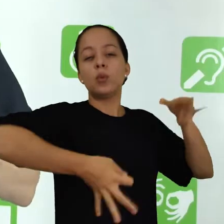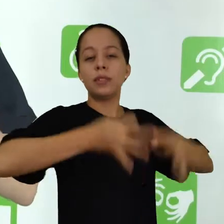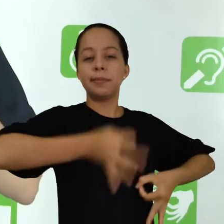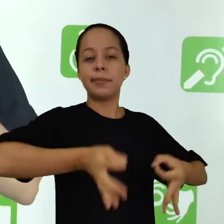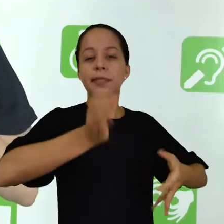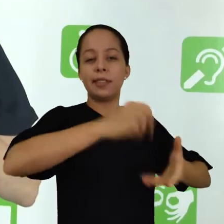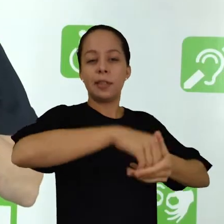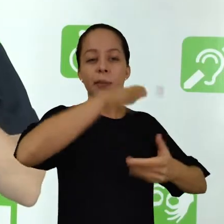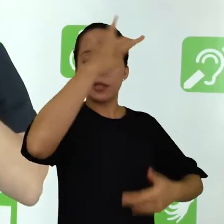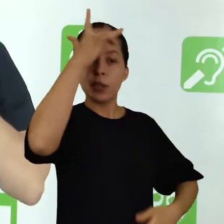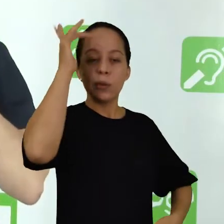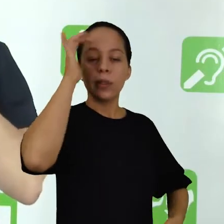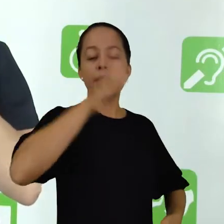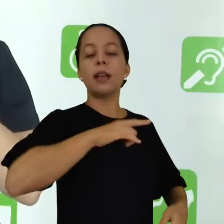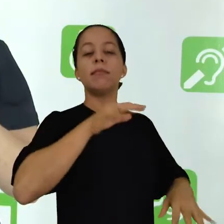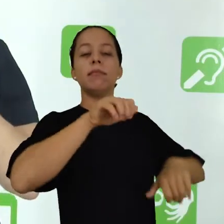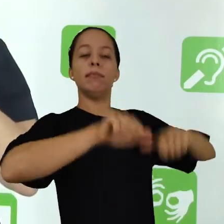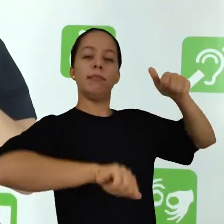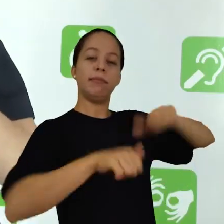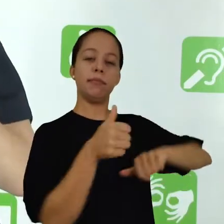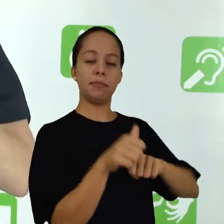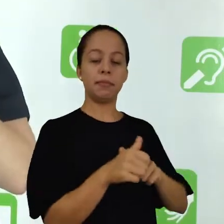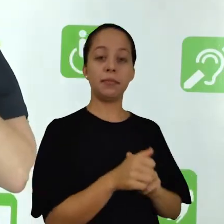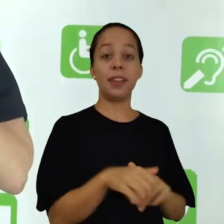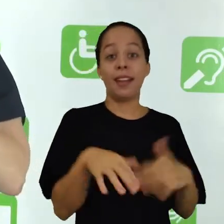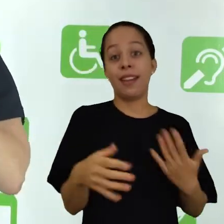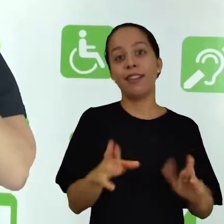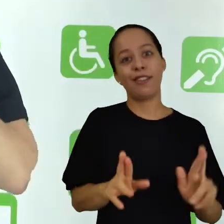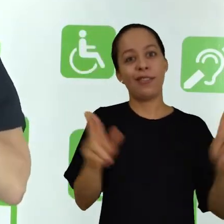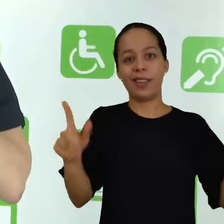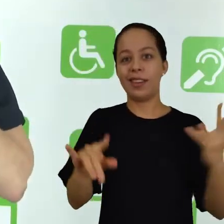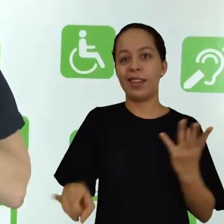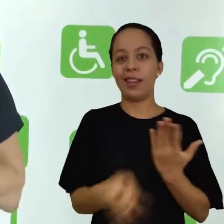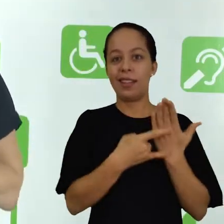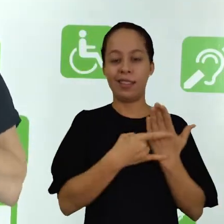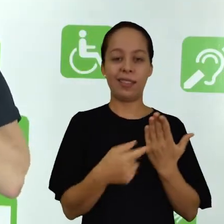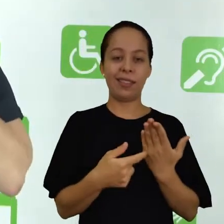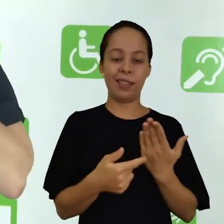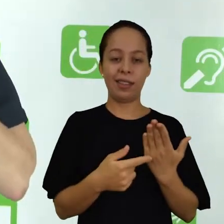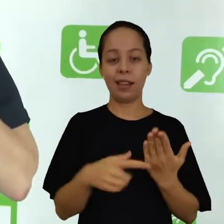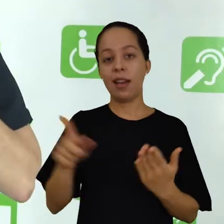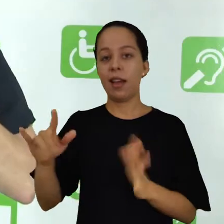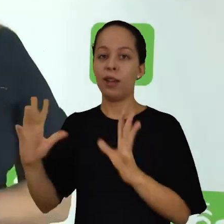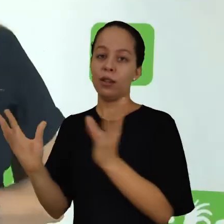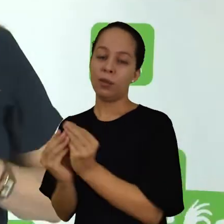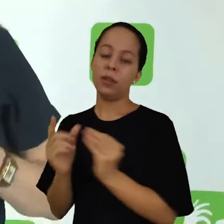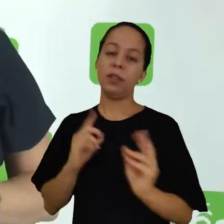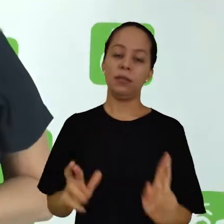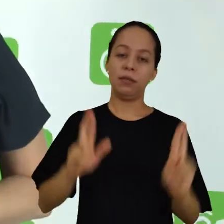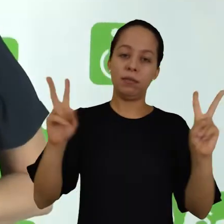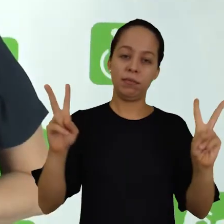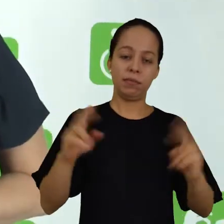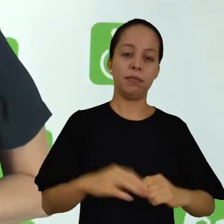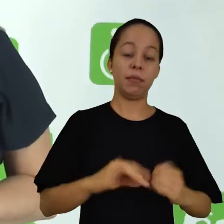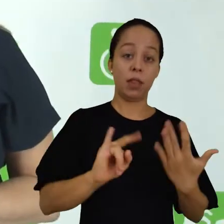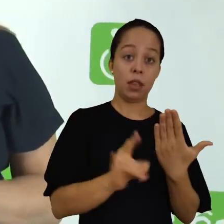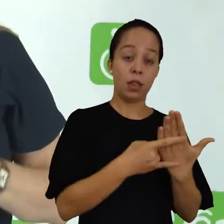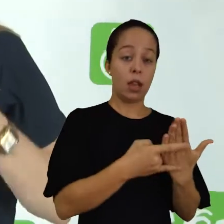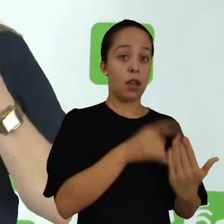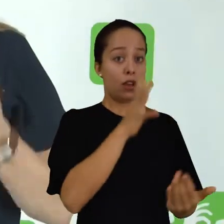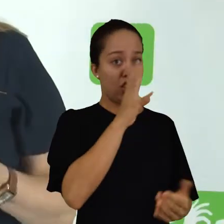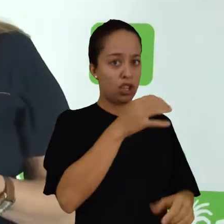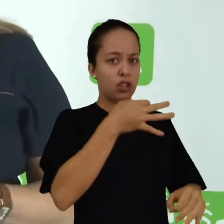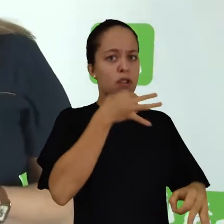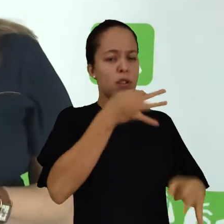autor, sobre o valor da obra. Este é o diferencial da resenha em relação ao resumo. O objetivo da resenha crítica é